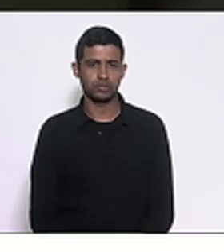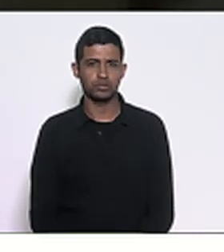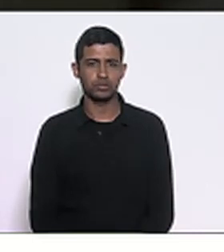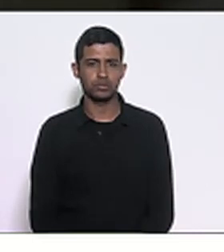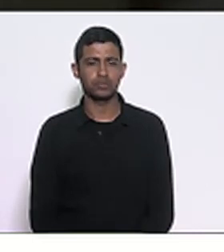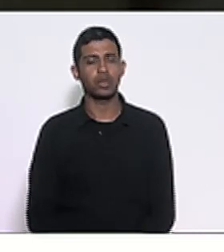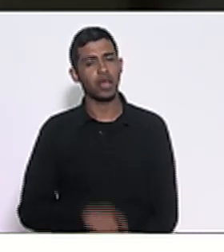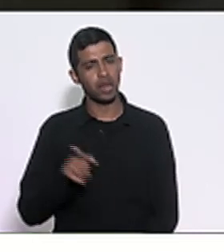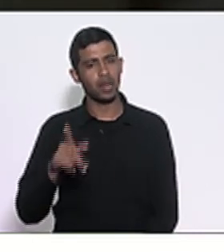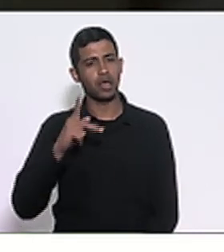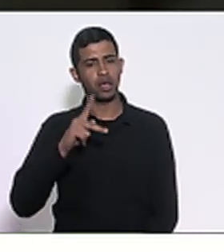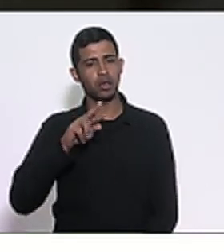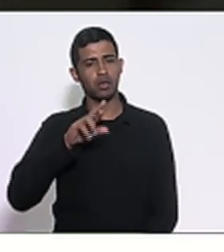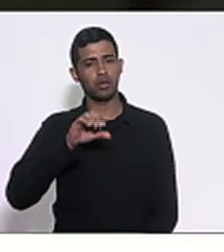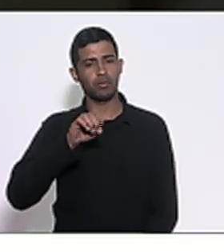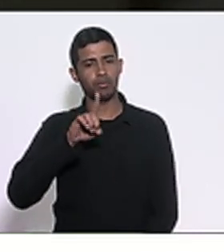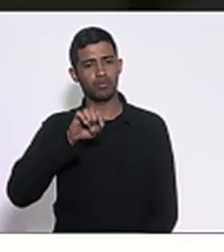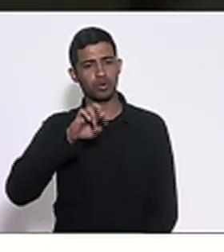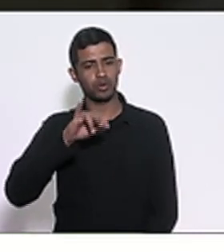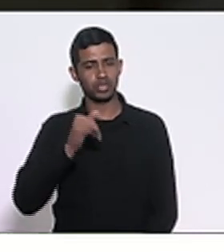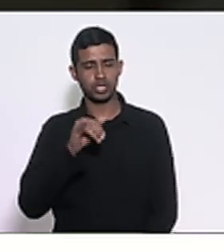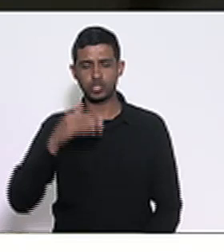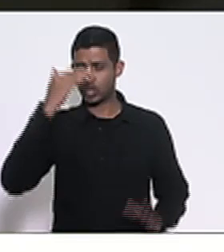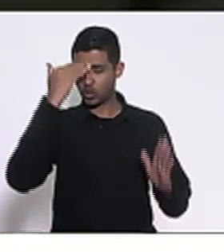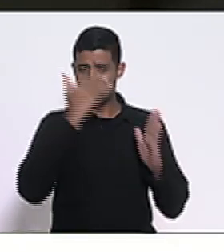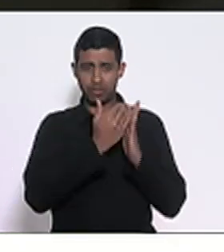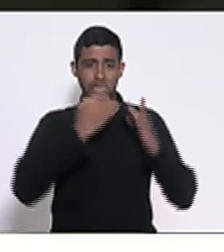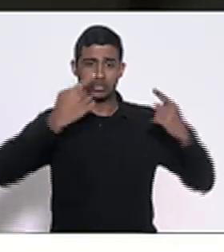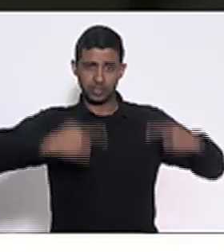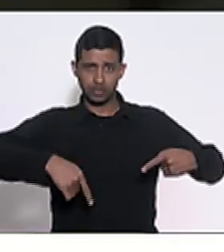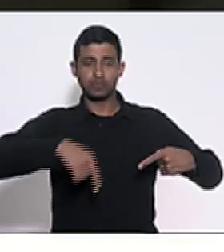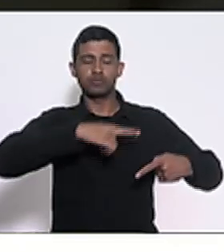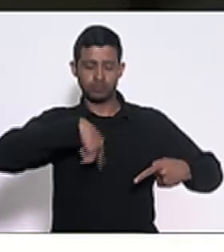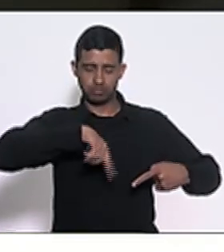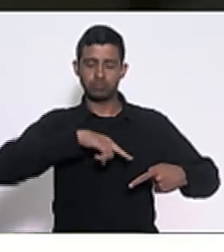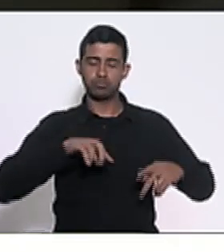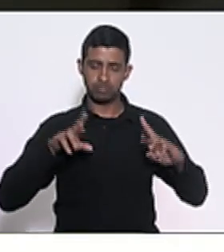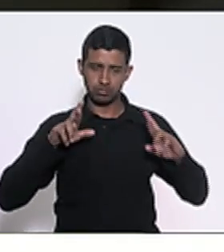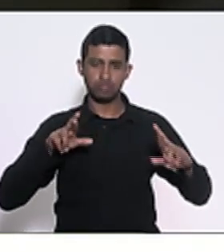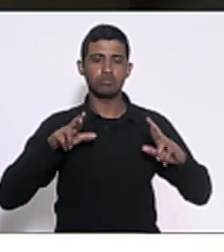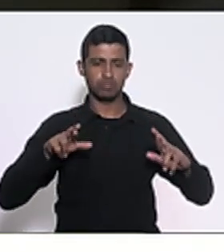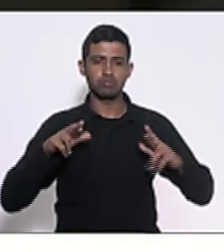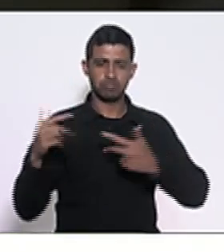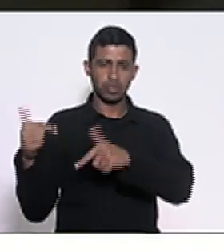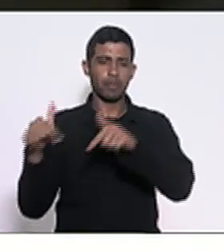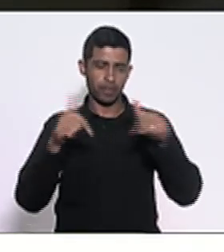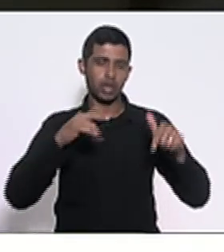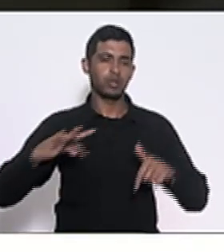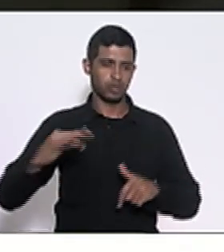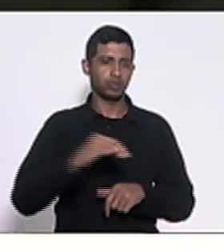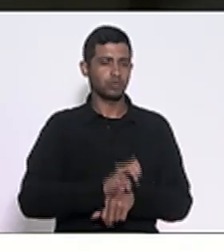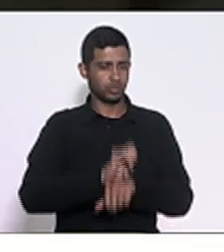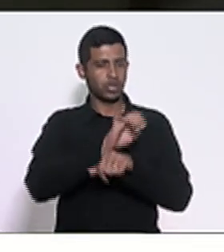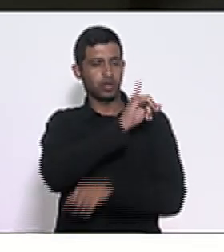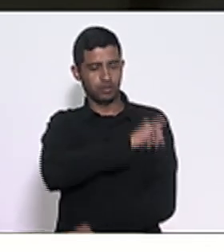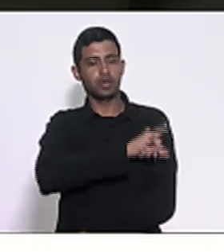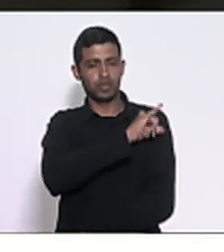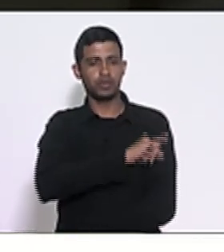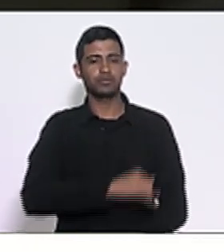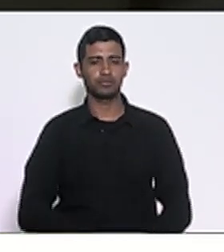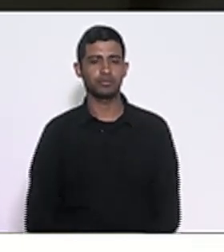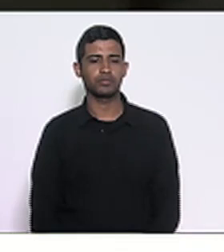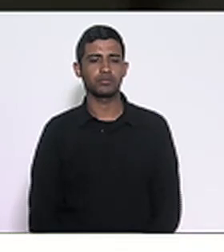cumprisse, de fato, né, os desafios que a gente espera, podendo atuar em todo o Estado do Rio de Janeiro, né, todo o governo do Estado do Rio de